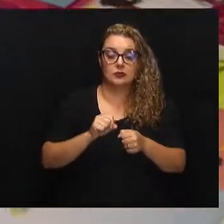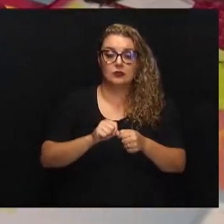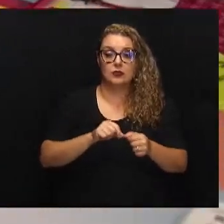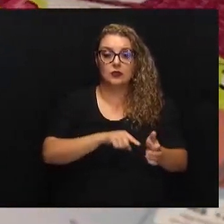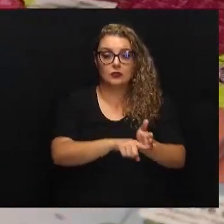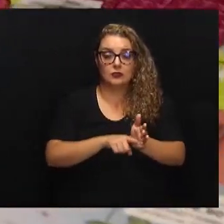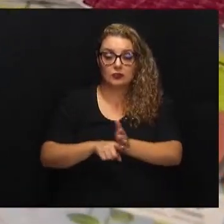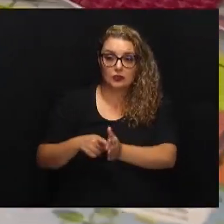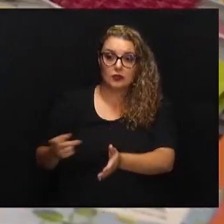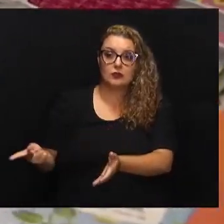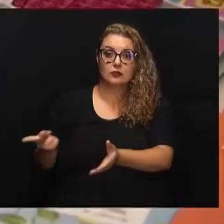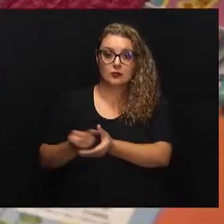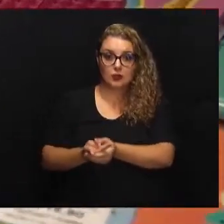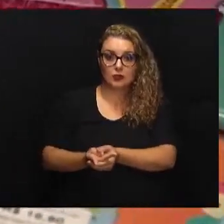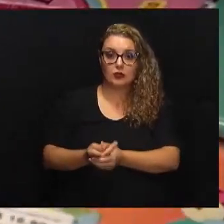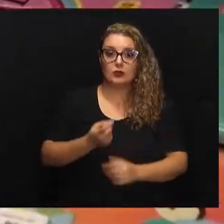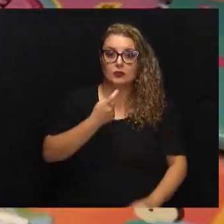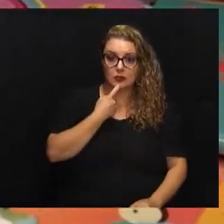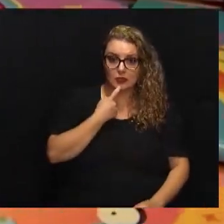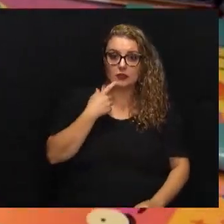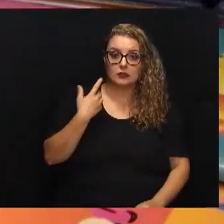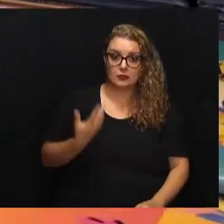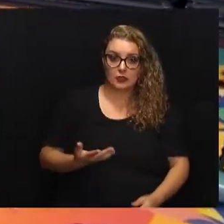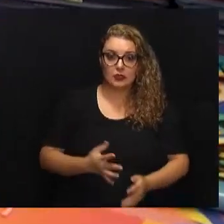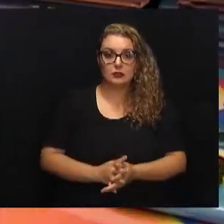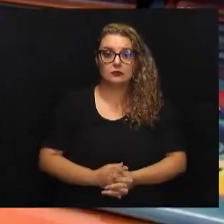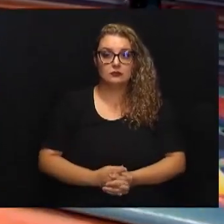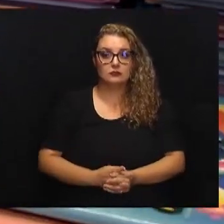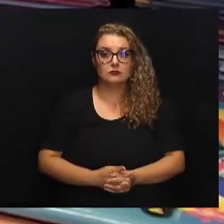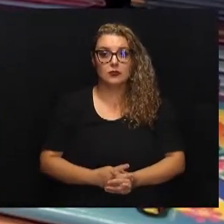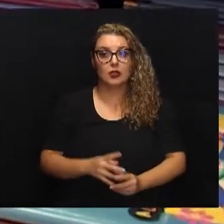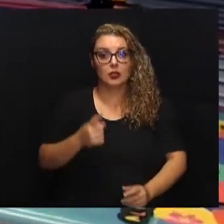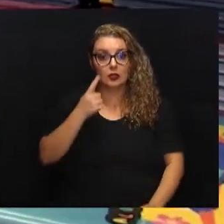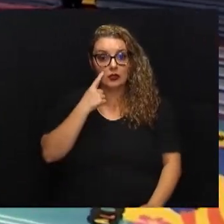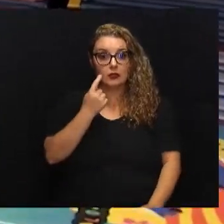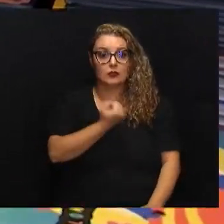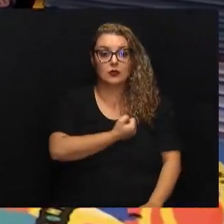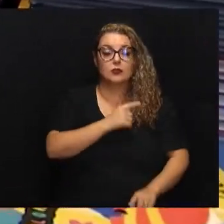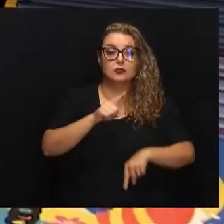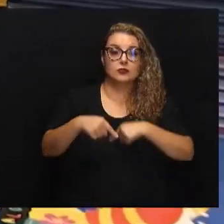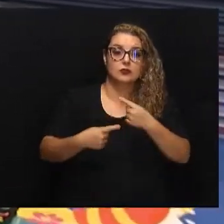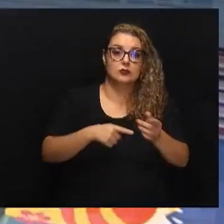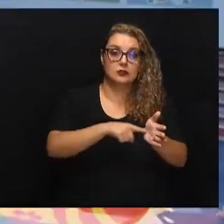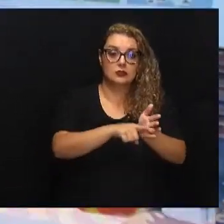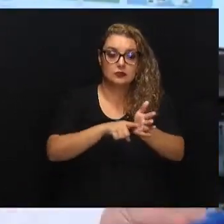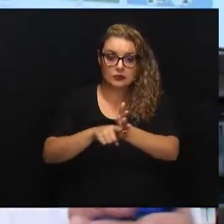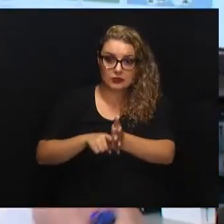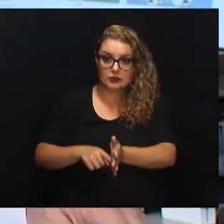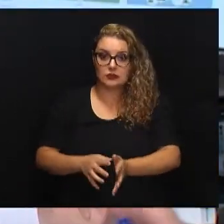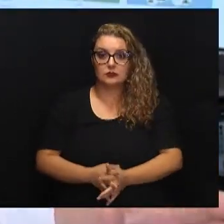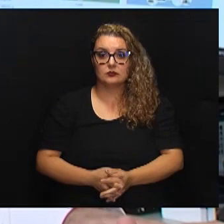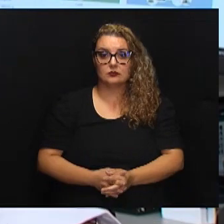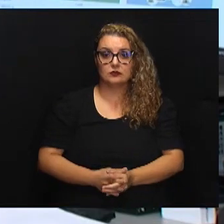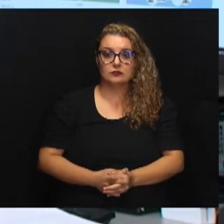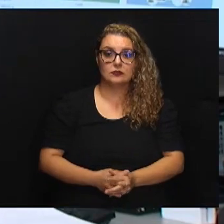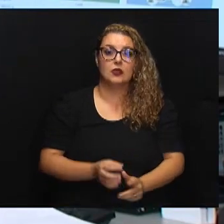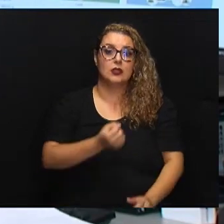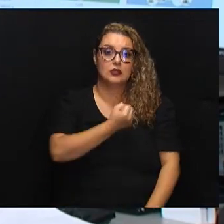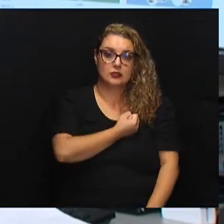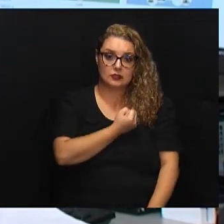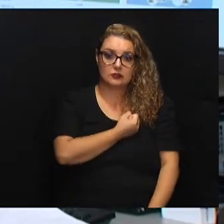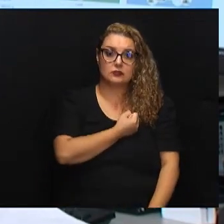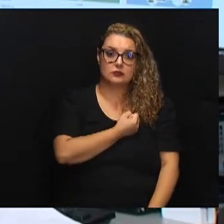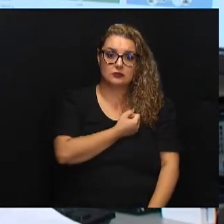Procon Campinas, mas observando números de outras pesquisas, esses números eles praticamente